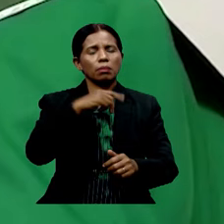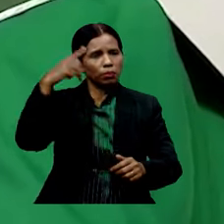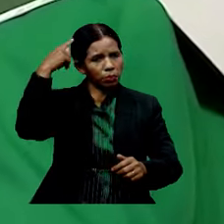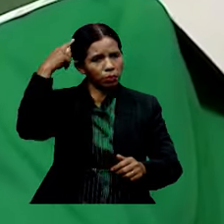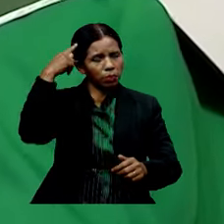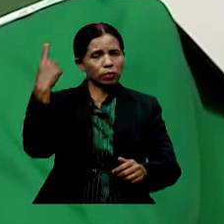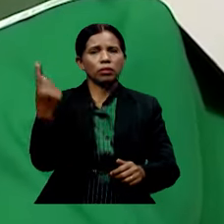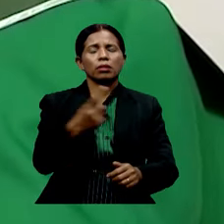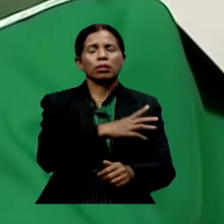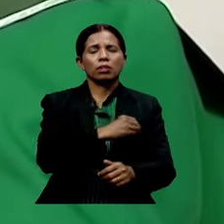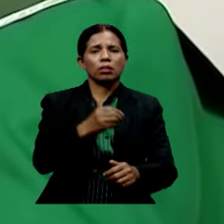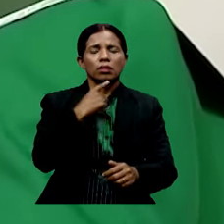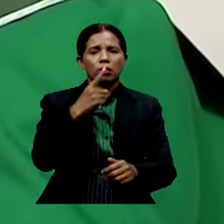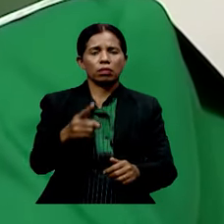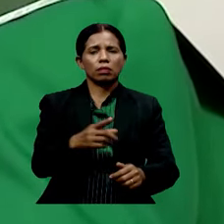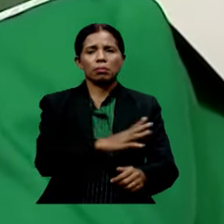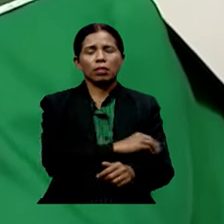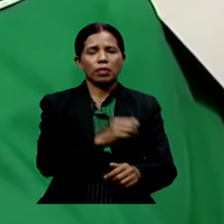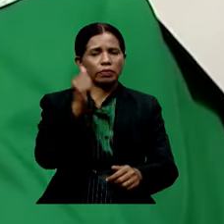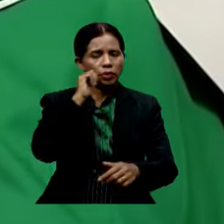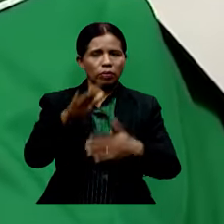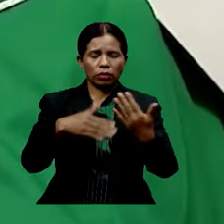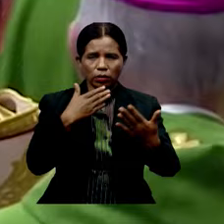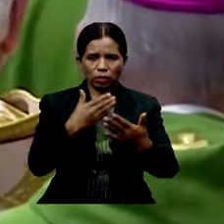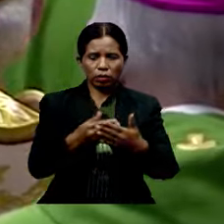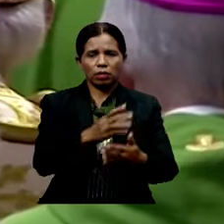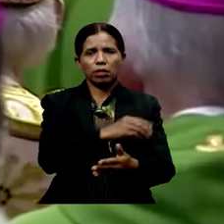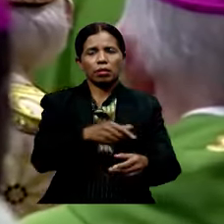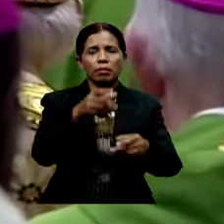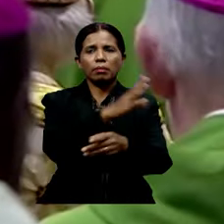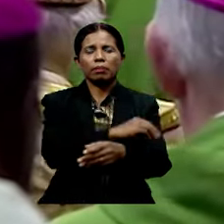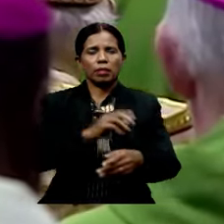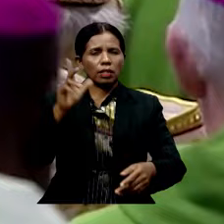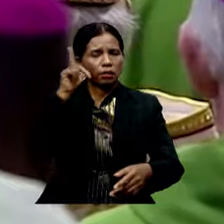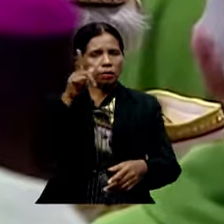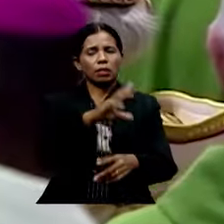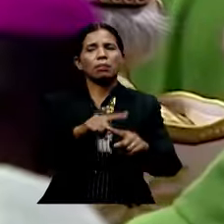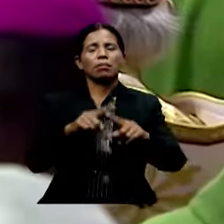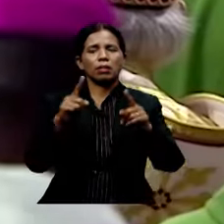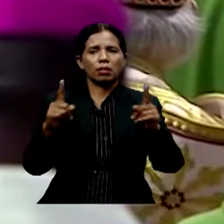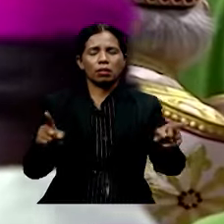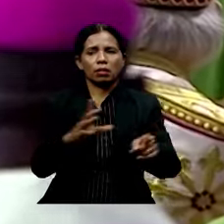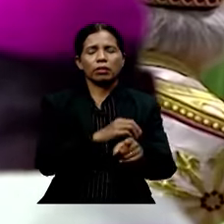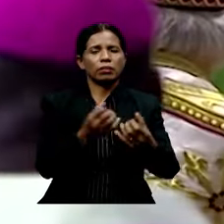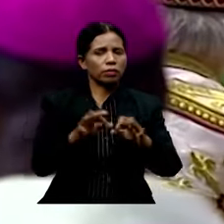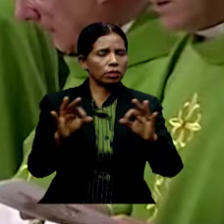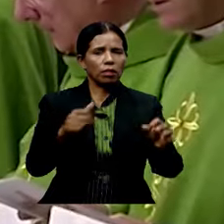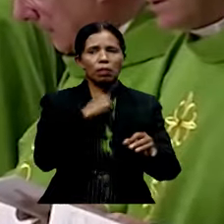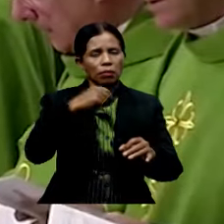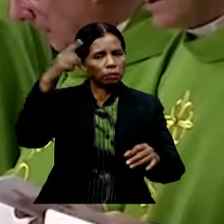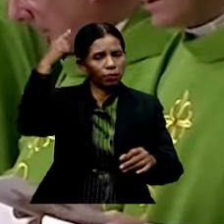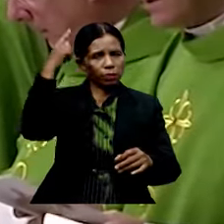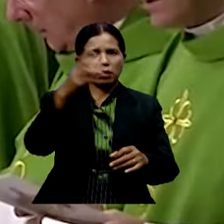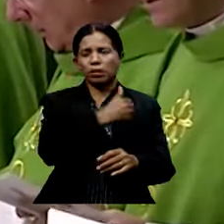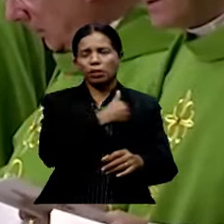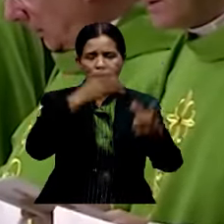ba ordenação ba feto Sira, nomos benção ba casal LGBT, mai be to sínodo ne remata, bispo Sira se dau foto de